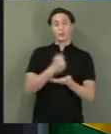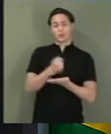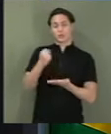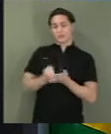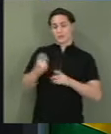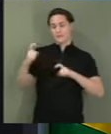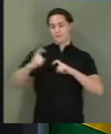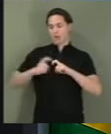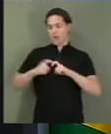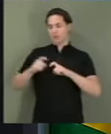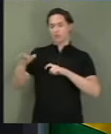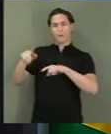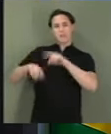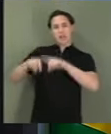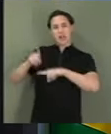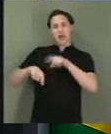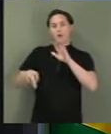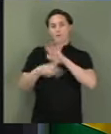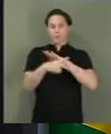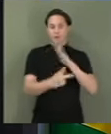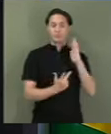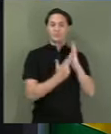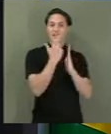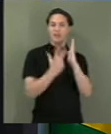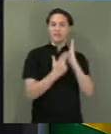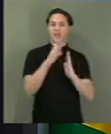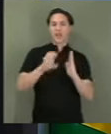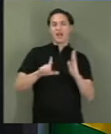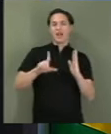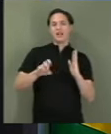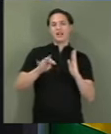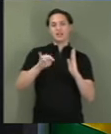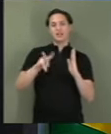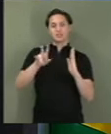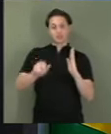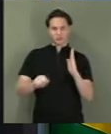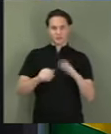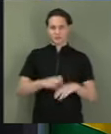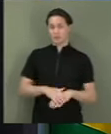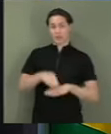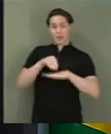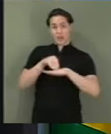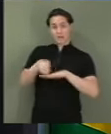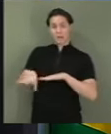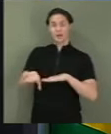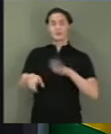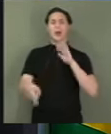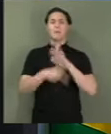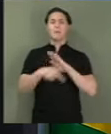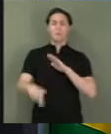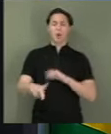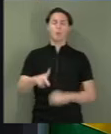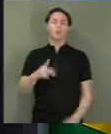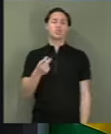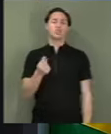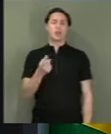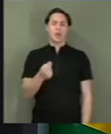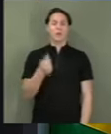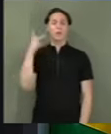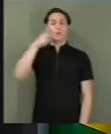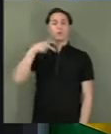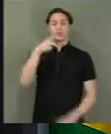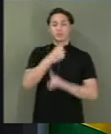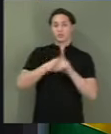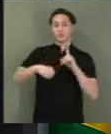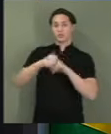cirurgias eletivas repasses referentes as políticas sociais que foram retomadas entre